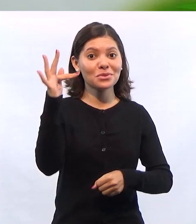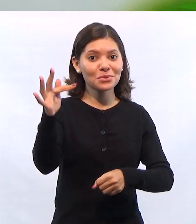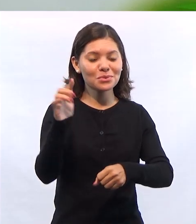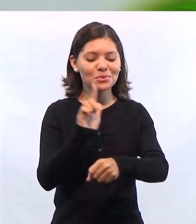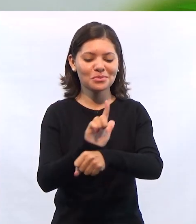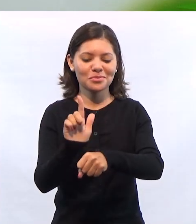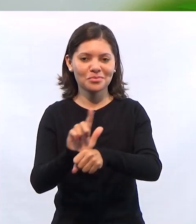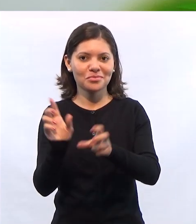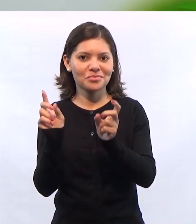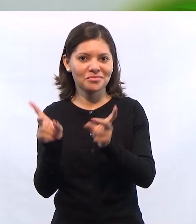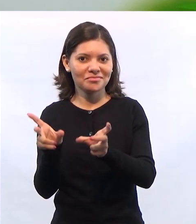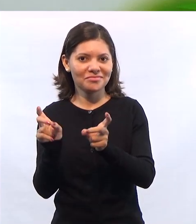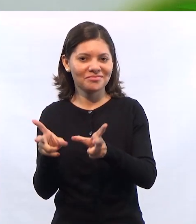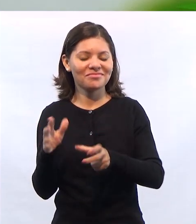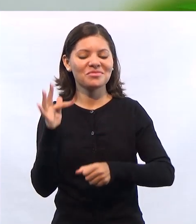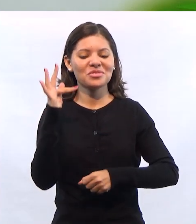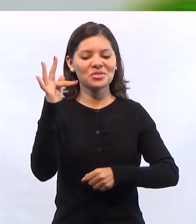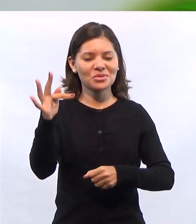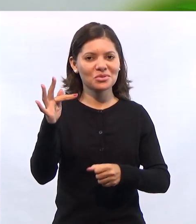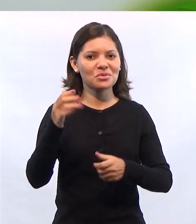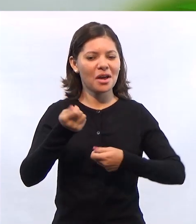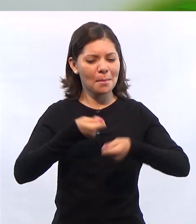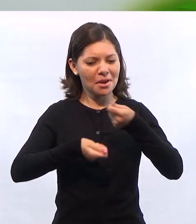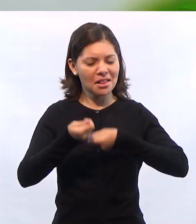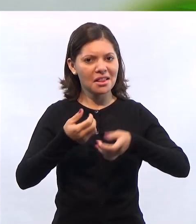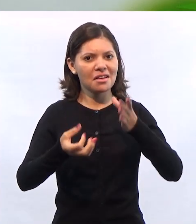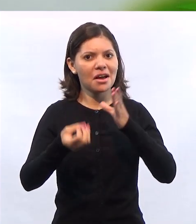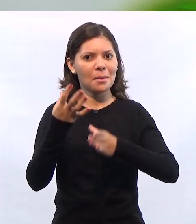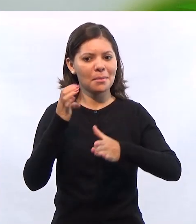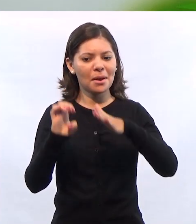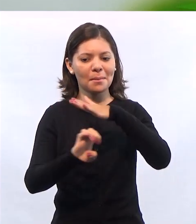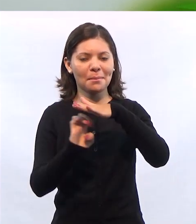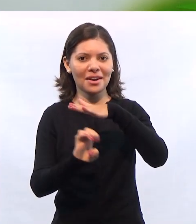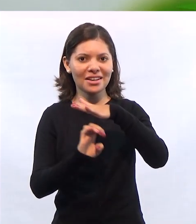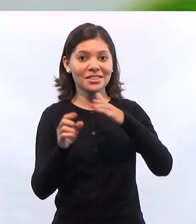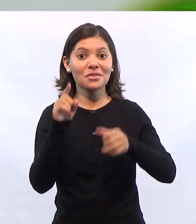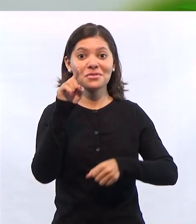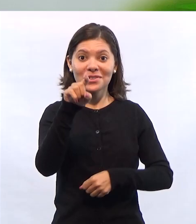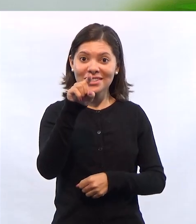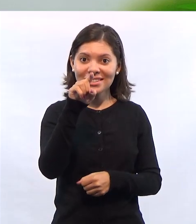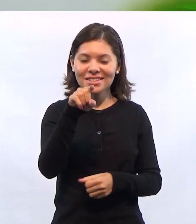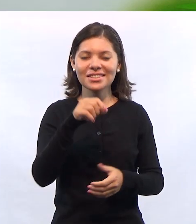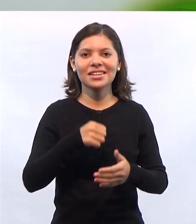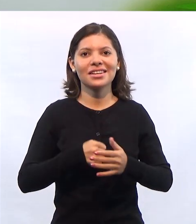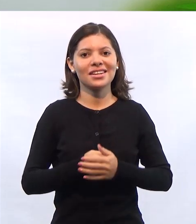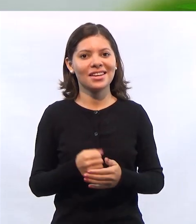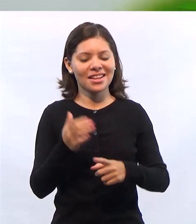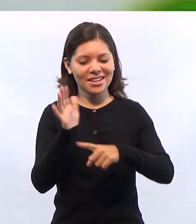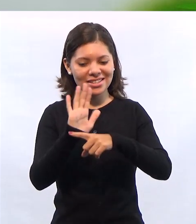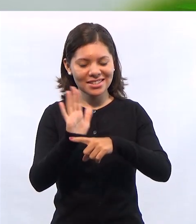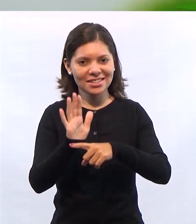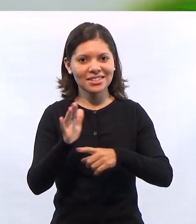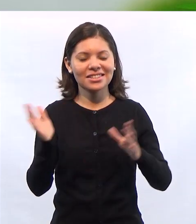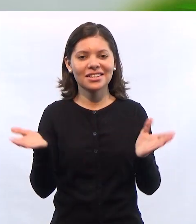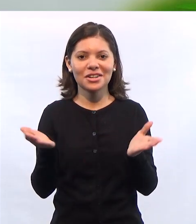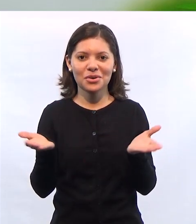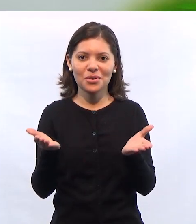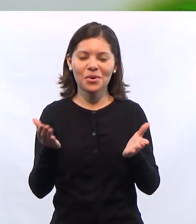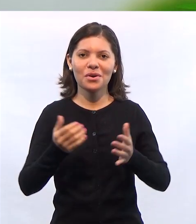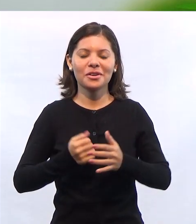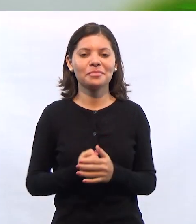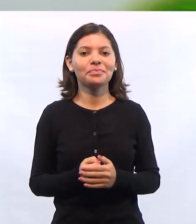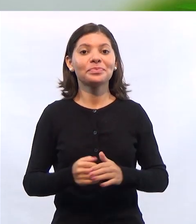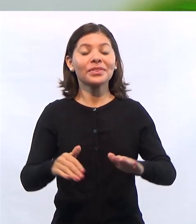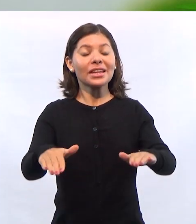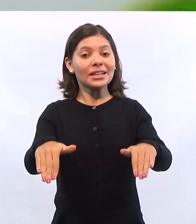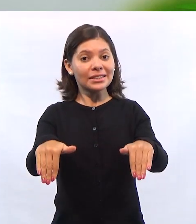comercial que vai ser gerente que vai ser empreendedor vai abrir sua própria empresa você que está aí me assistindo nesse momento acomode-se